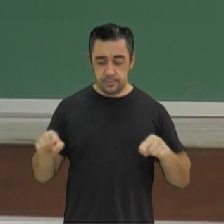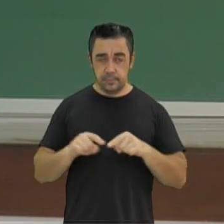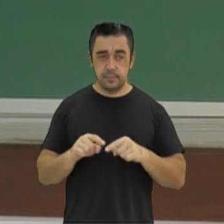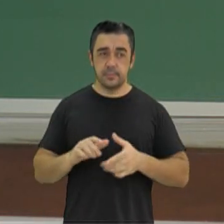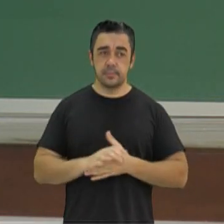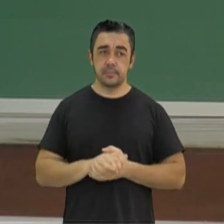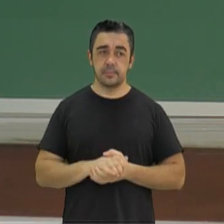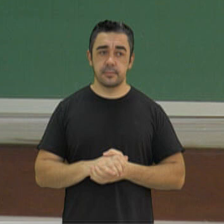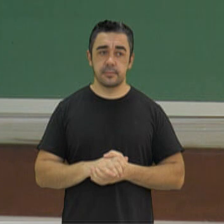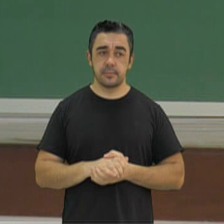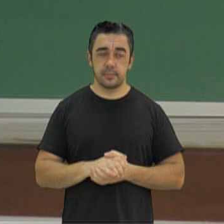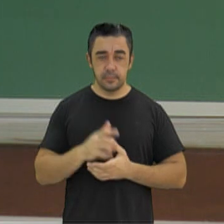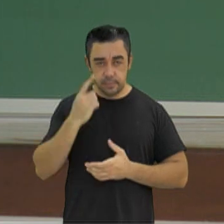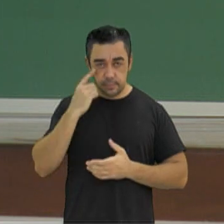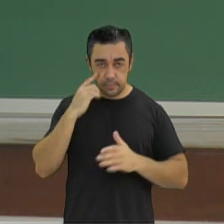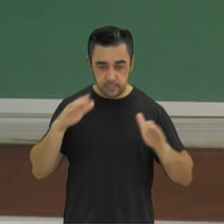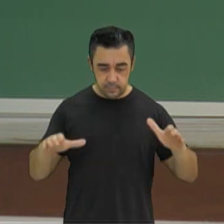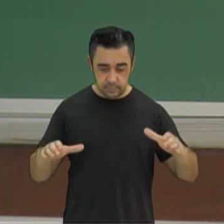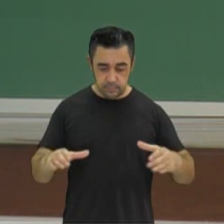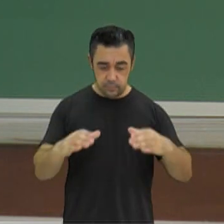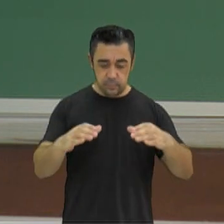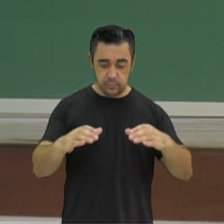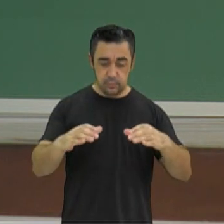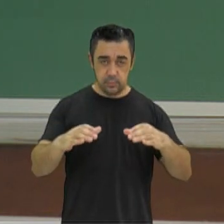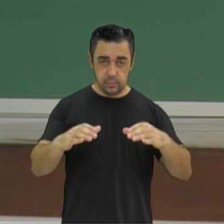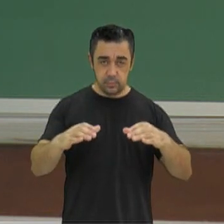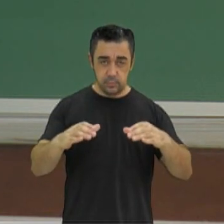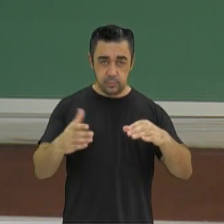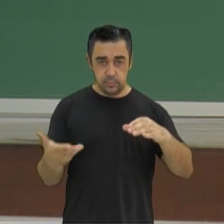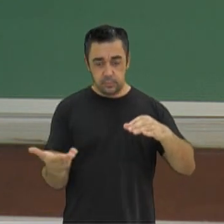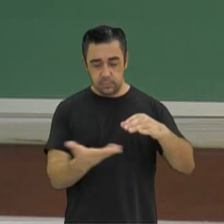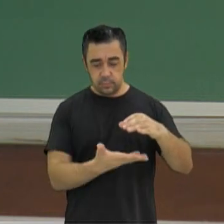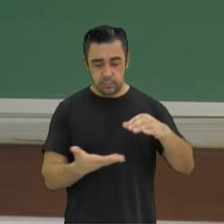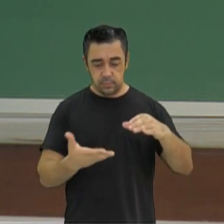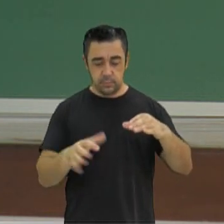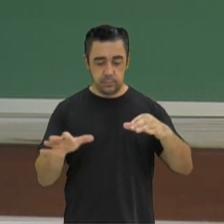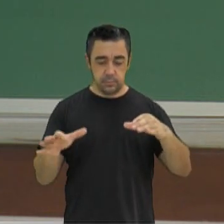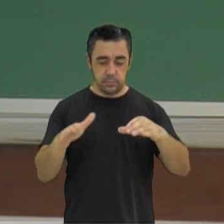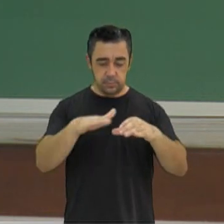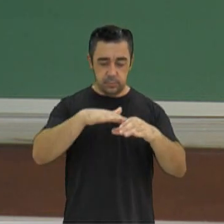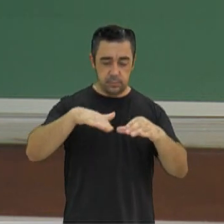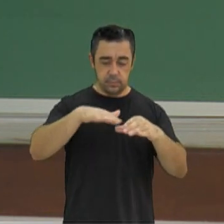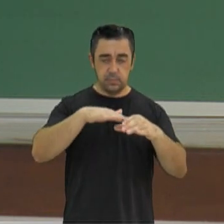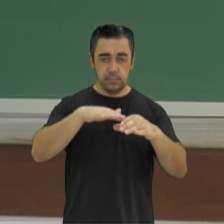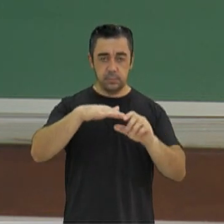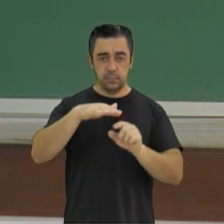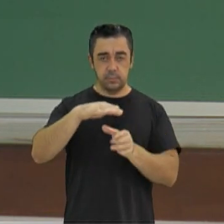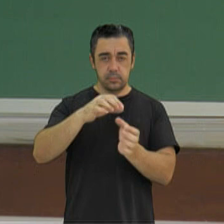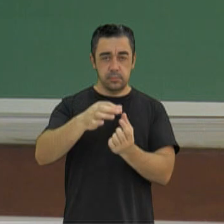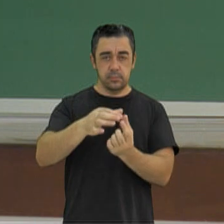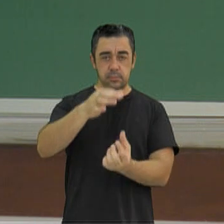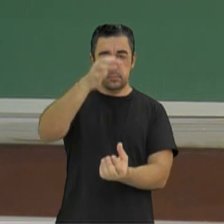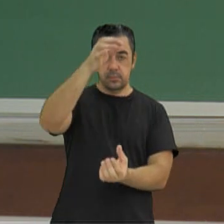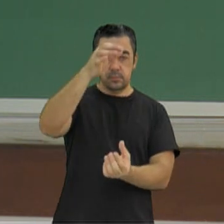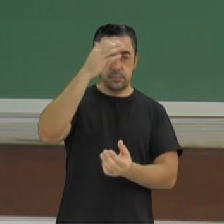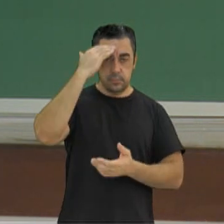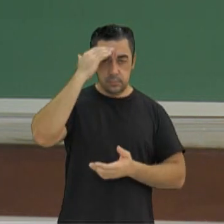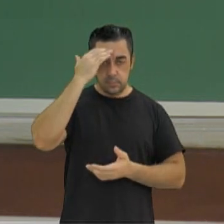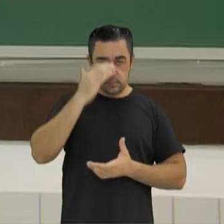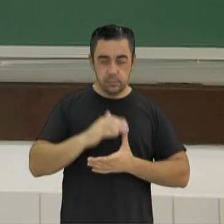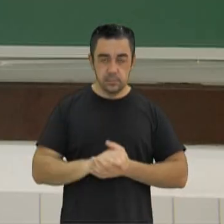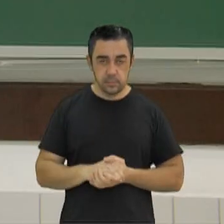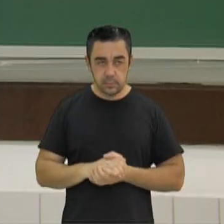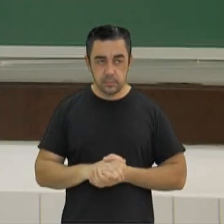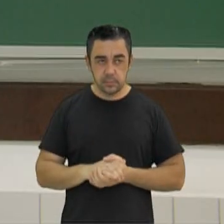aqui nós temos um tronco de pirâmide, olha aqui, ó, base maior, a base menor, e em cima da base menor nós temos um prisma,